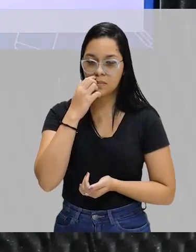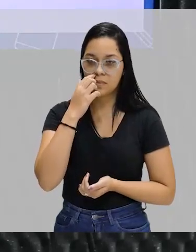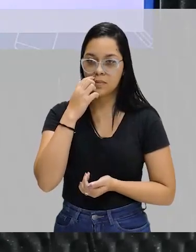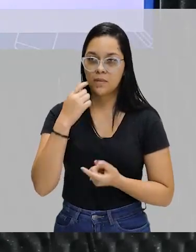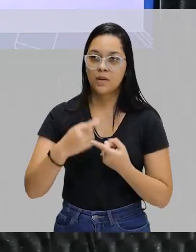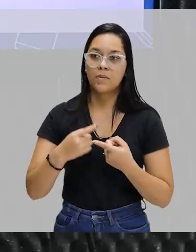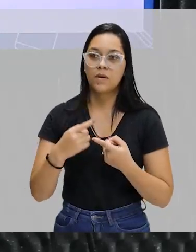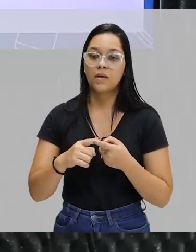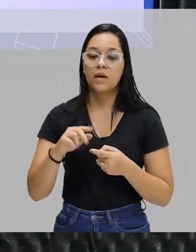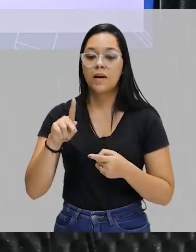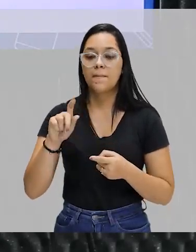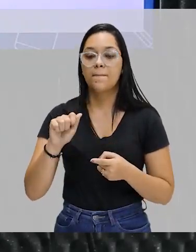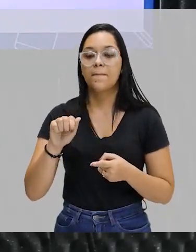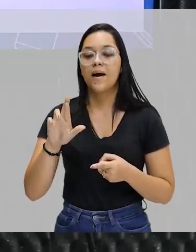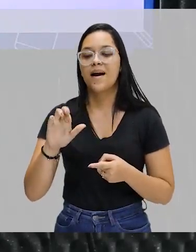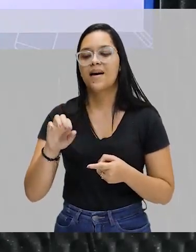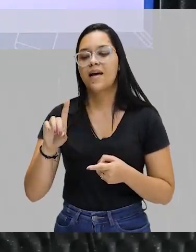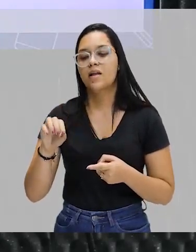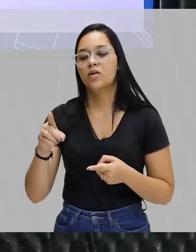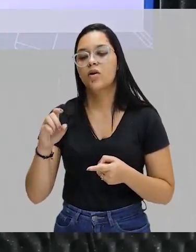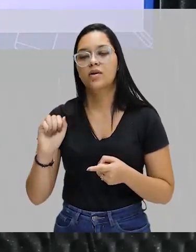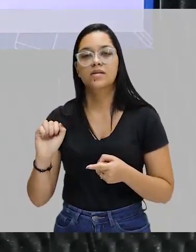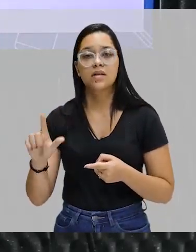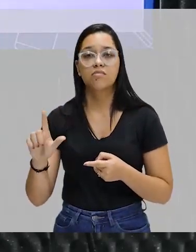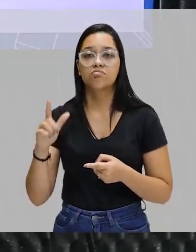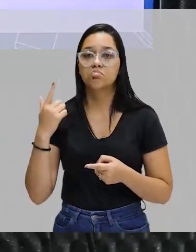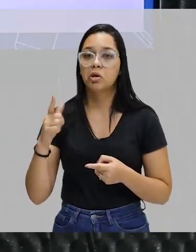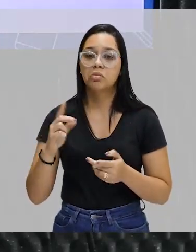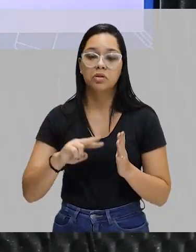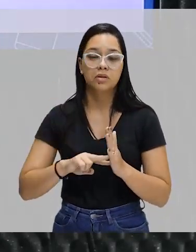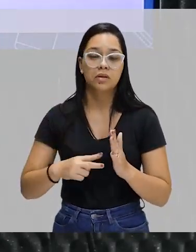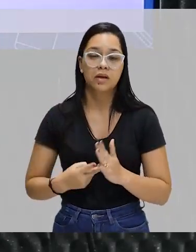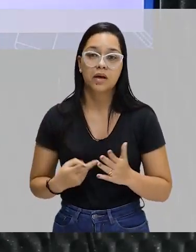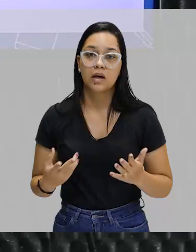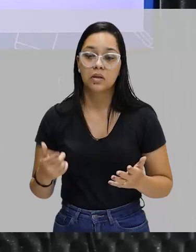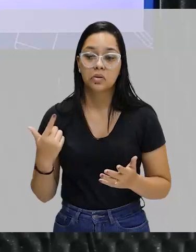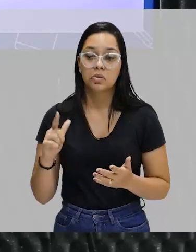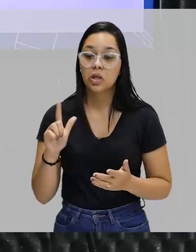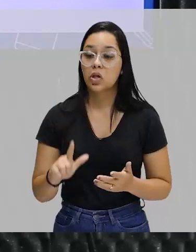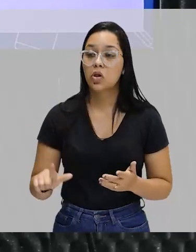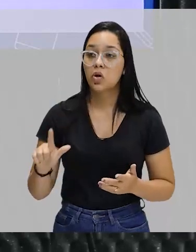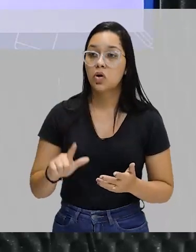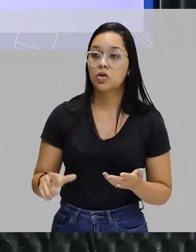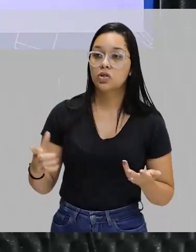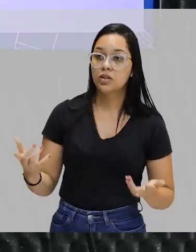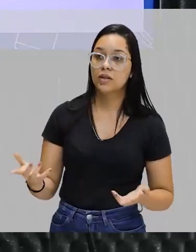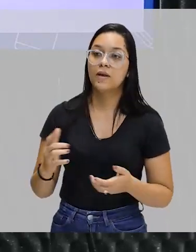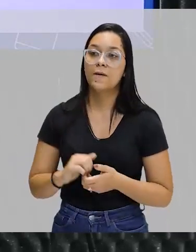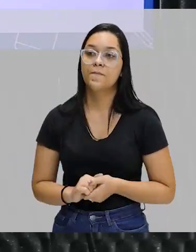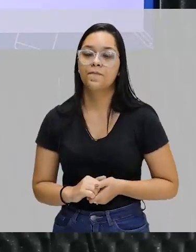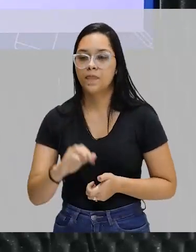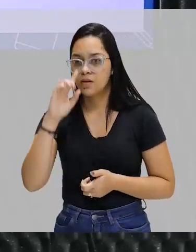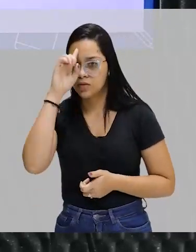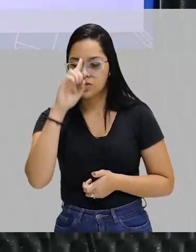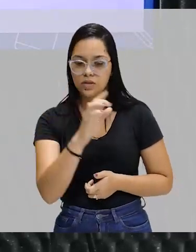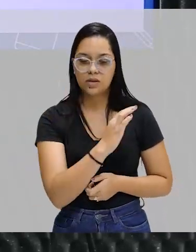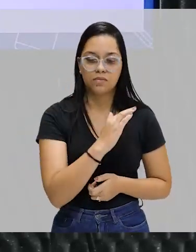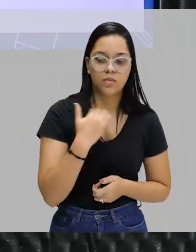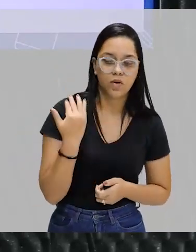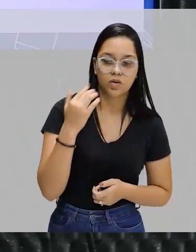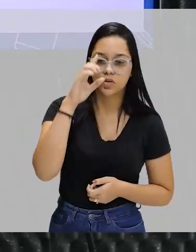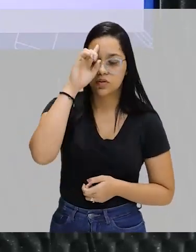ele diz que é paradoxal? É sem sentido, sem lógica, né? Ele diz que é o dia da morte, é o